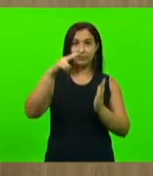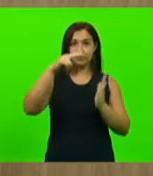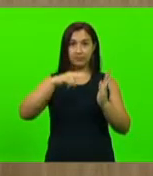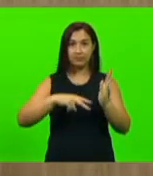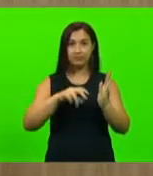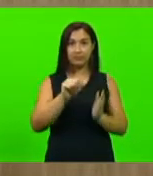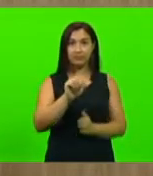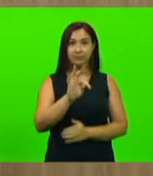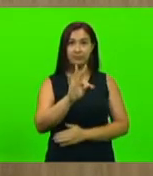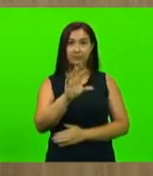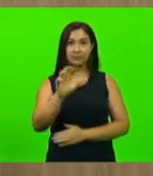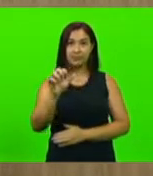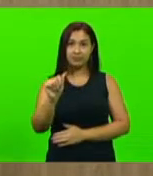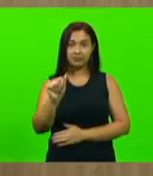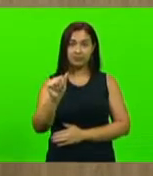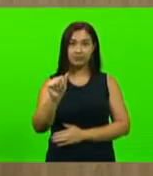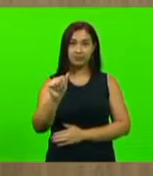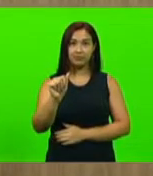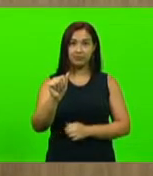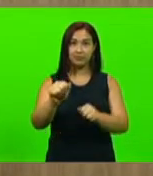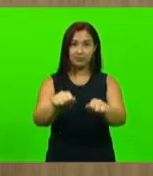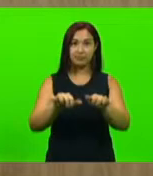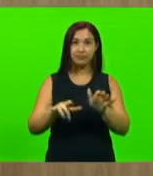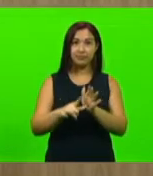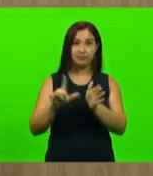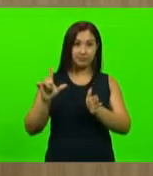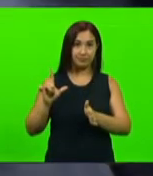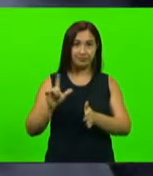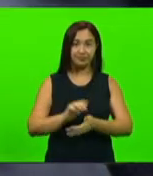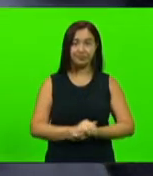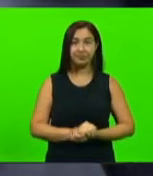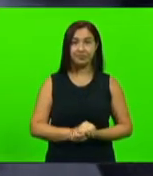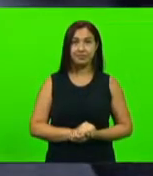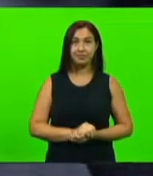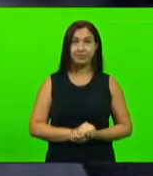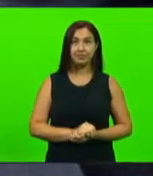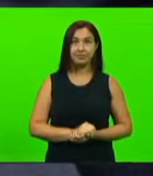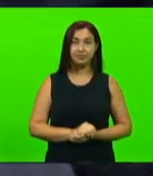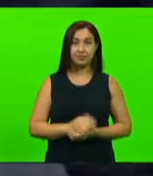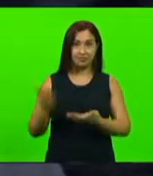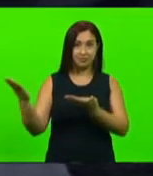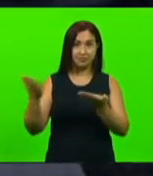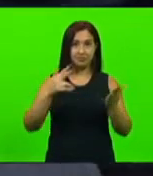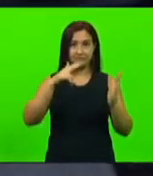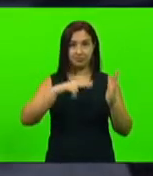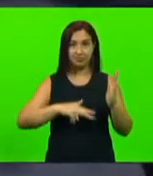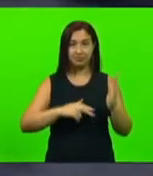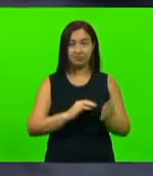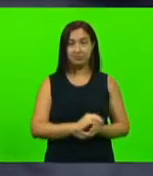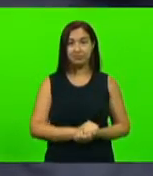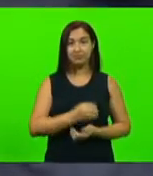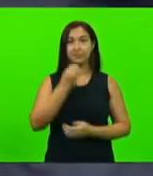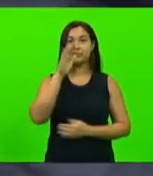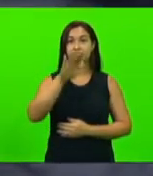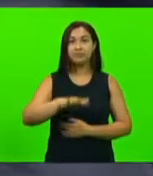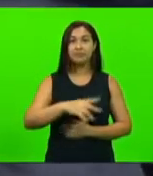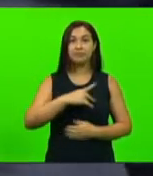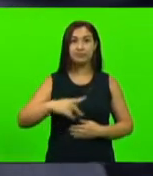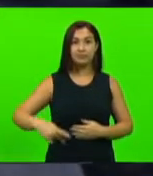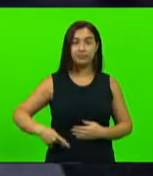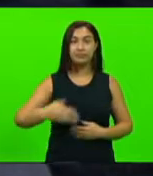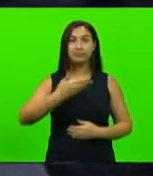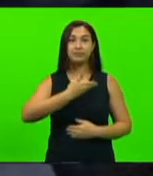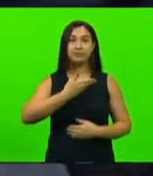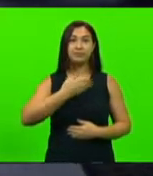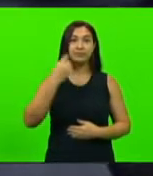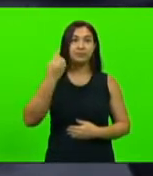à leitura da ata da sessão anterior. Por favor, deputado. Boa tarde, presidente, colegas